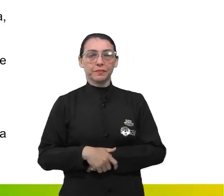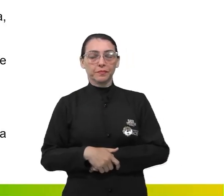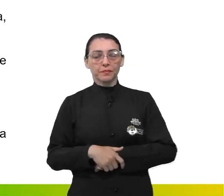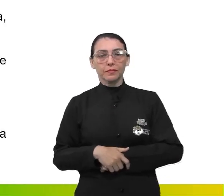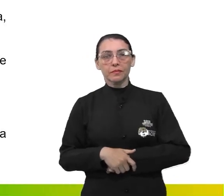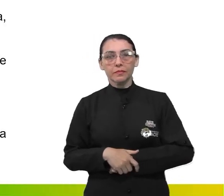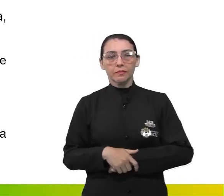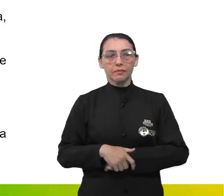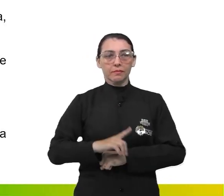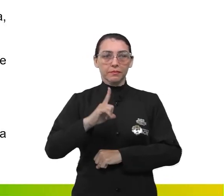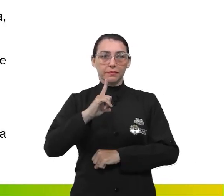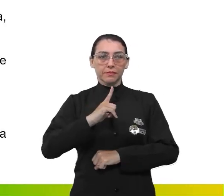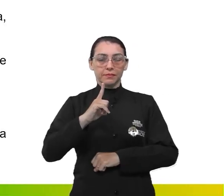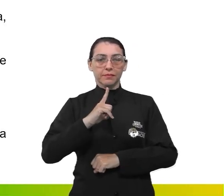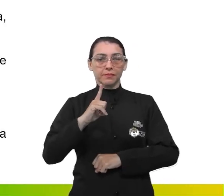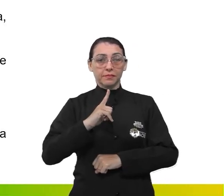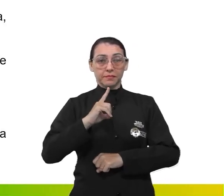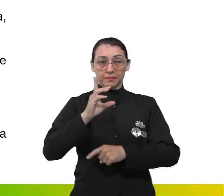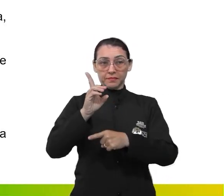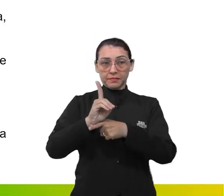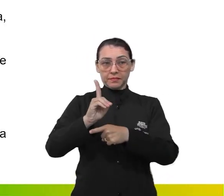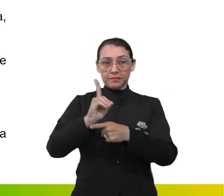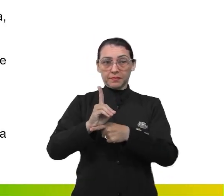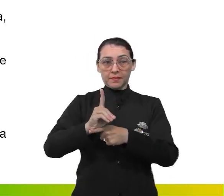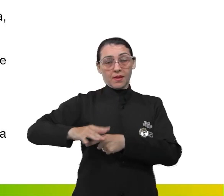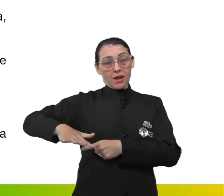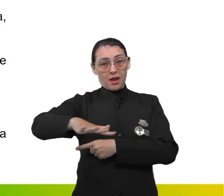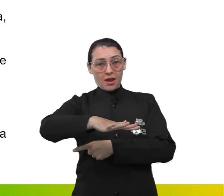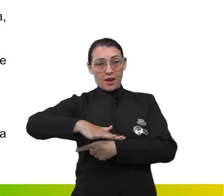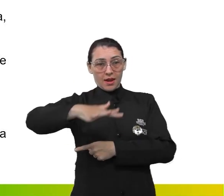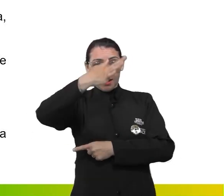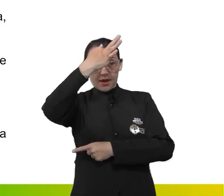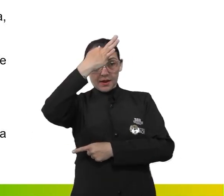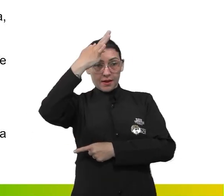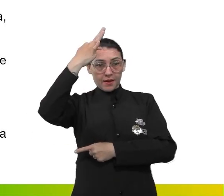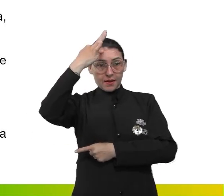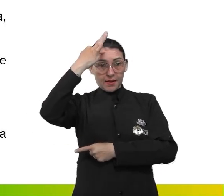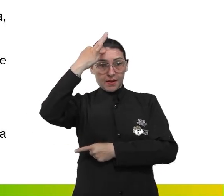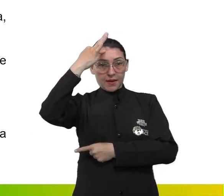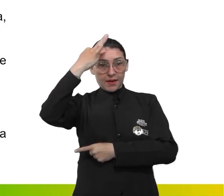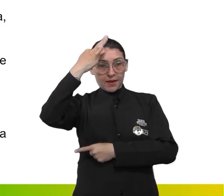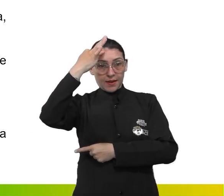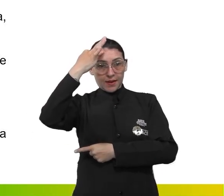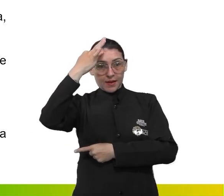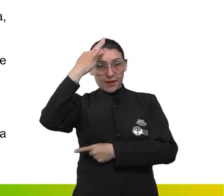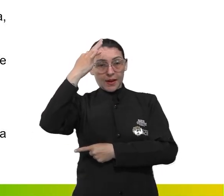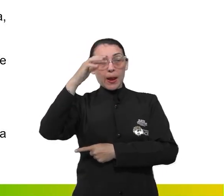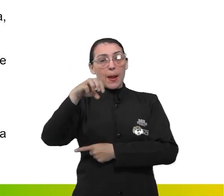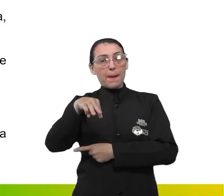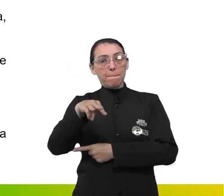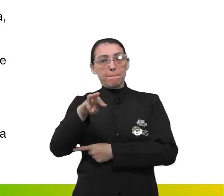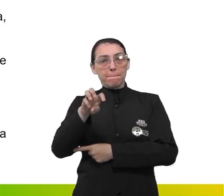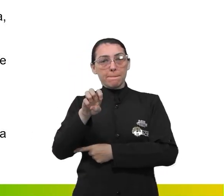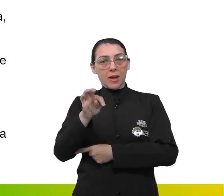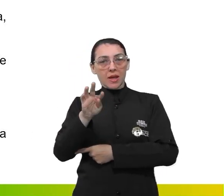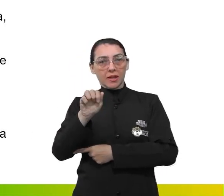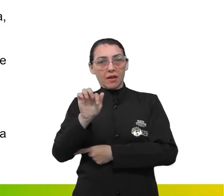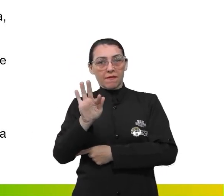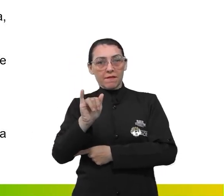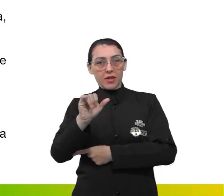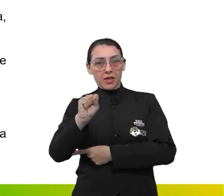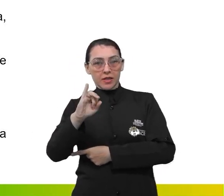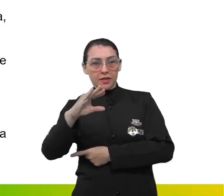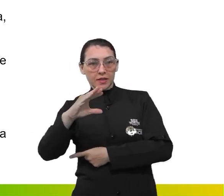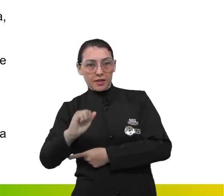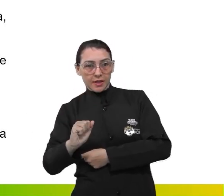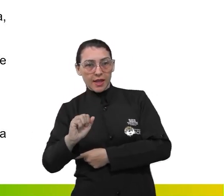agora, nós temos ainda a letra D. É o ramo da filosofia que se concentra na metafísica e